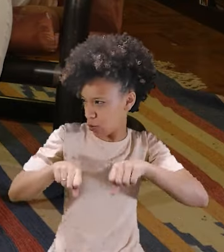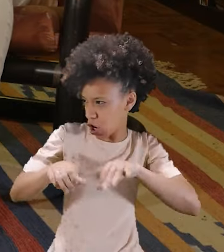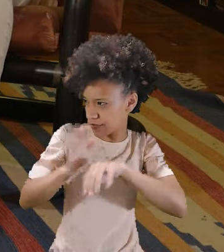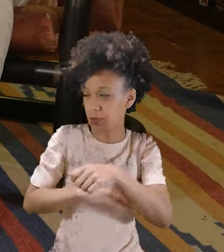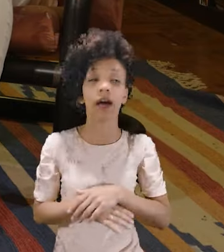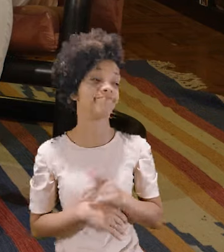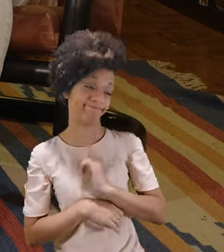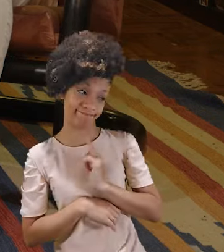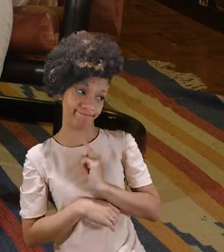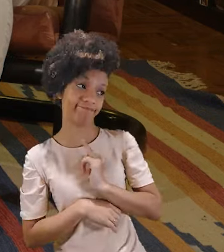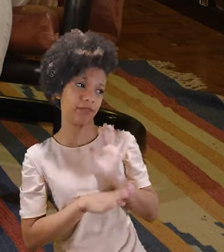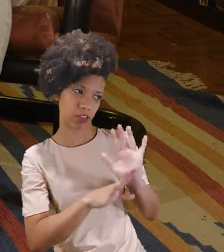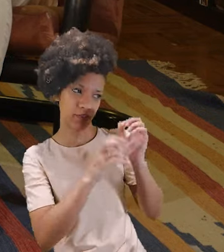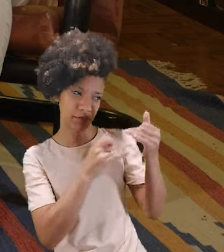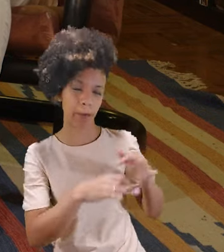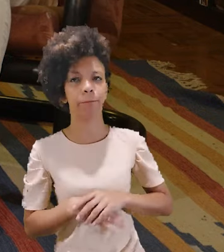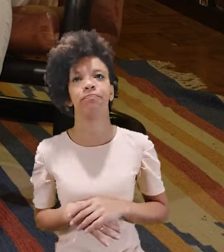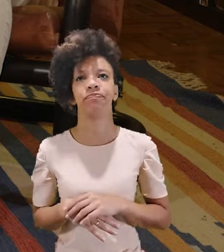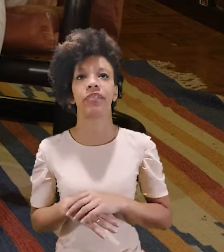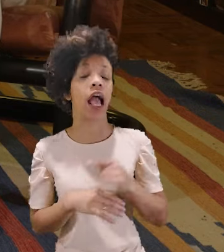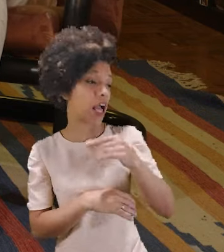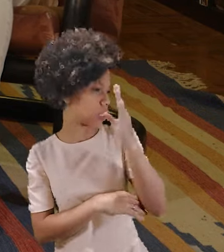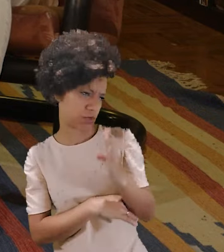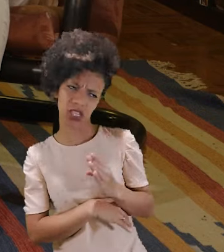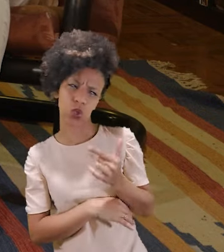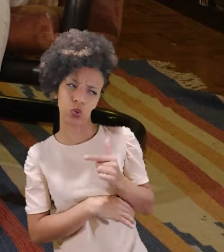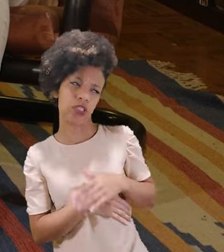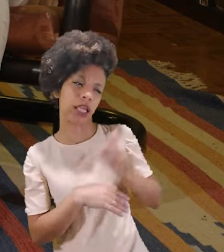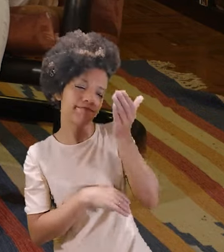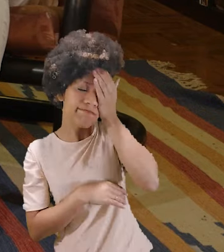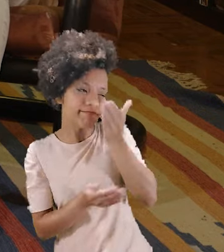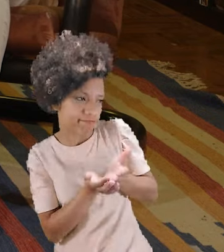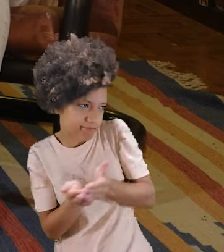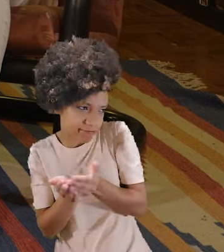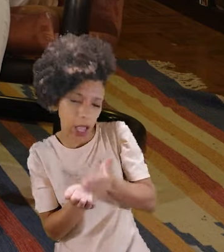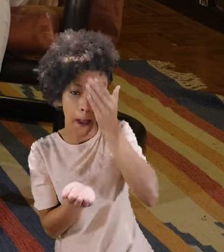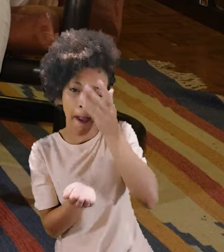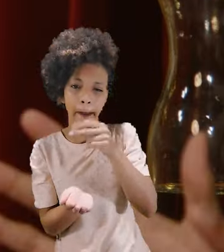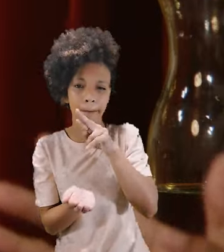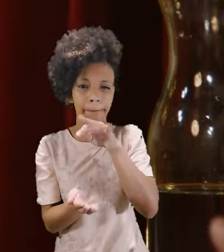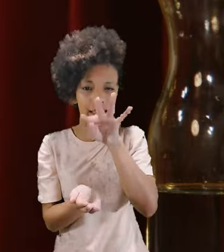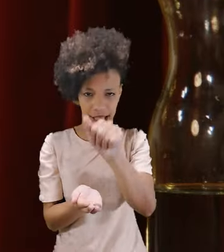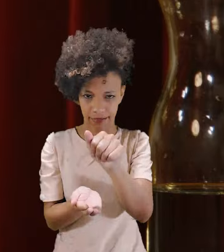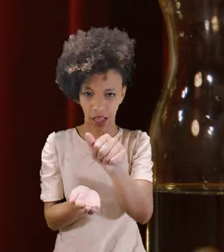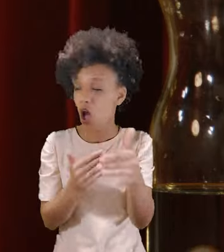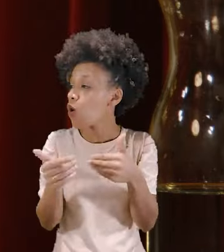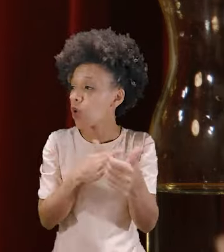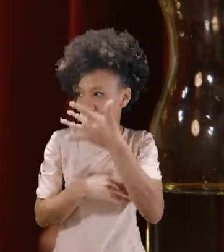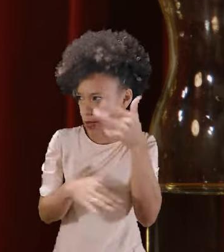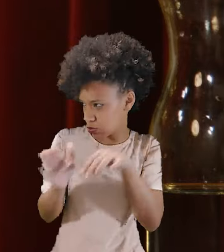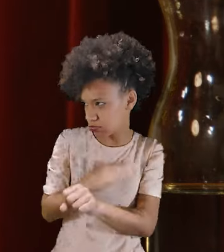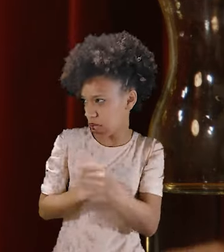a É sim é vamos lá aqui no Brasil você não tem muitos muitos ataques piratas assim não tem mais tranquilo bota aqui